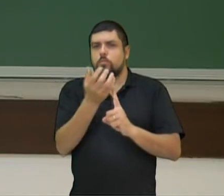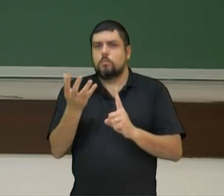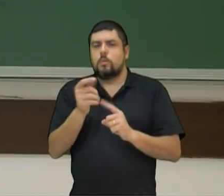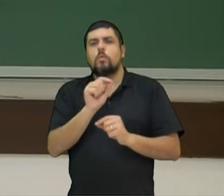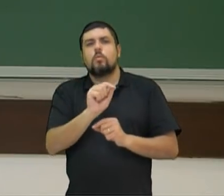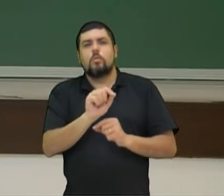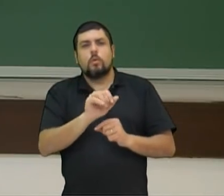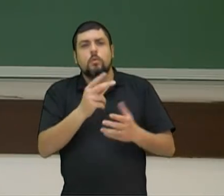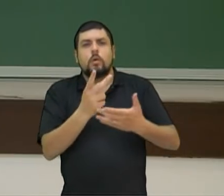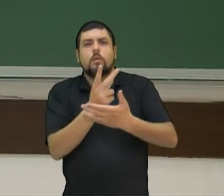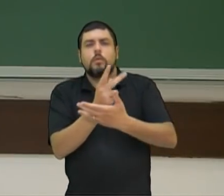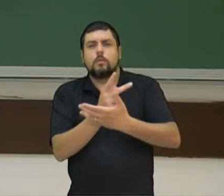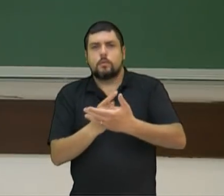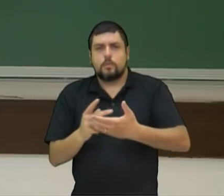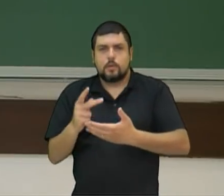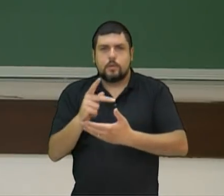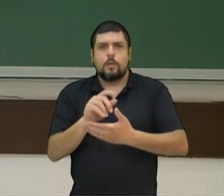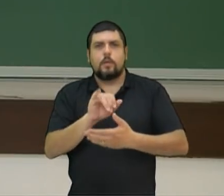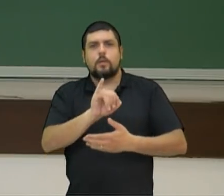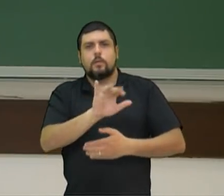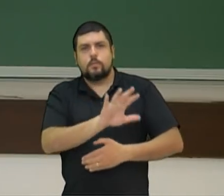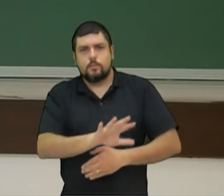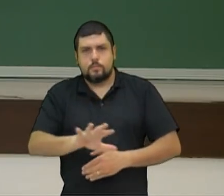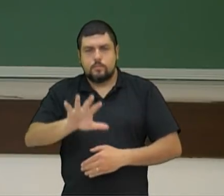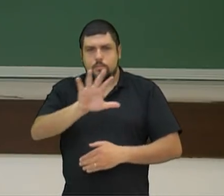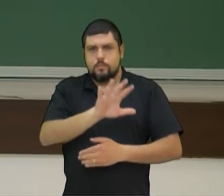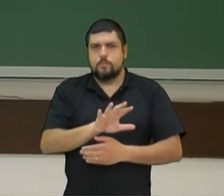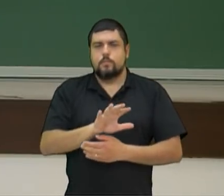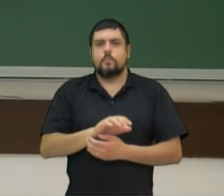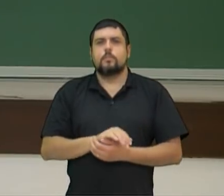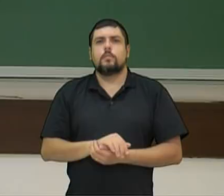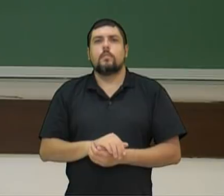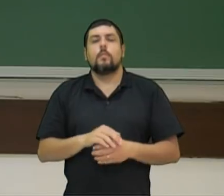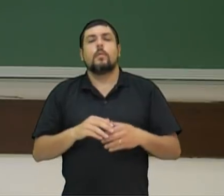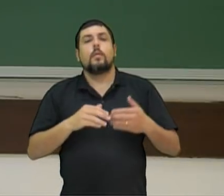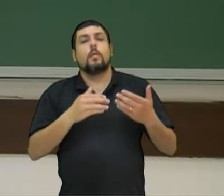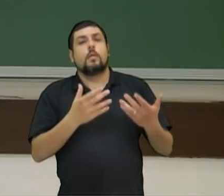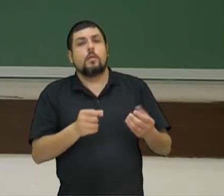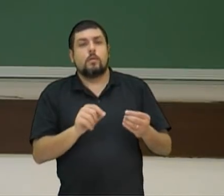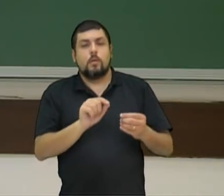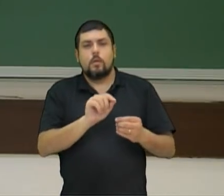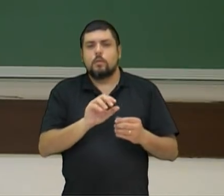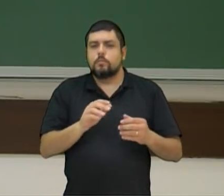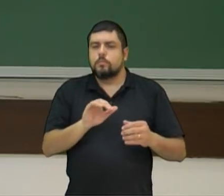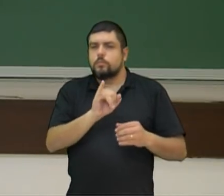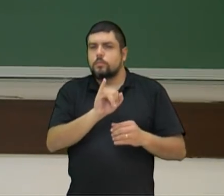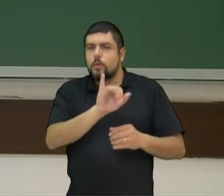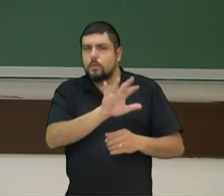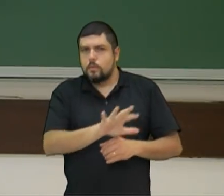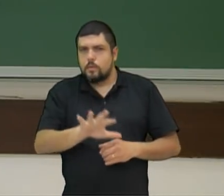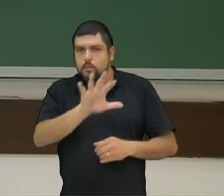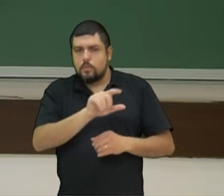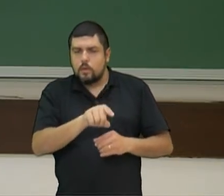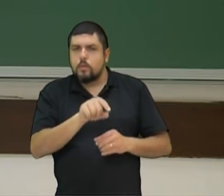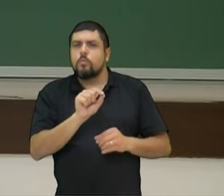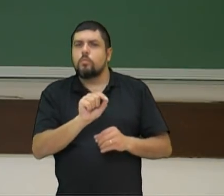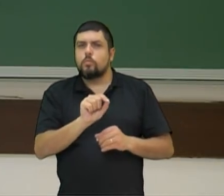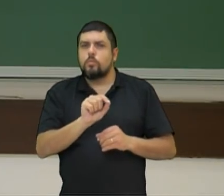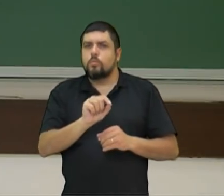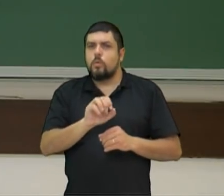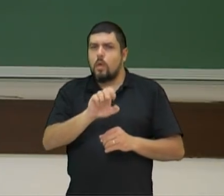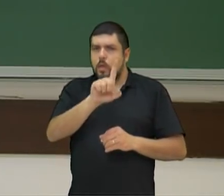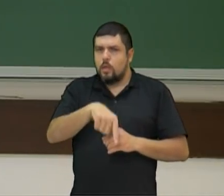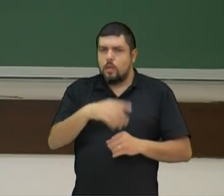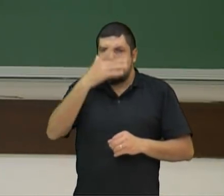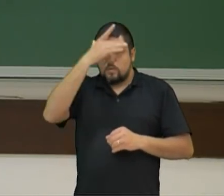verbal são os desenhos, as imagens, todas as imagens que estão ali, não estão ali por acaso, né? Estão porque a pessoa que elaborou